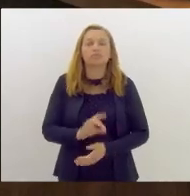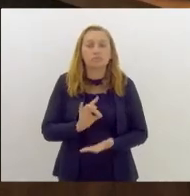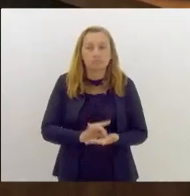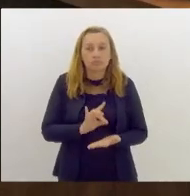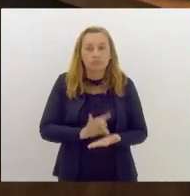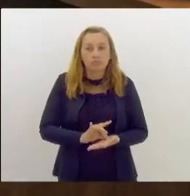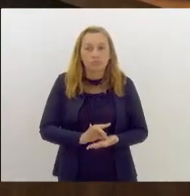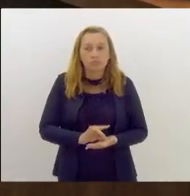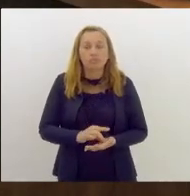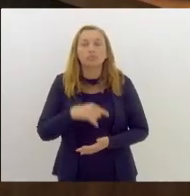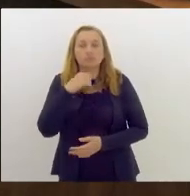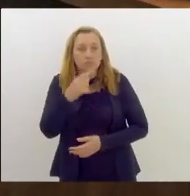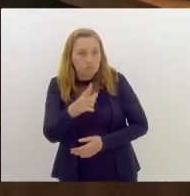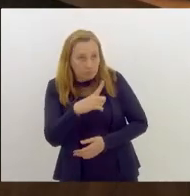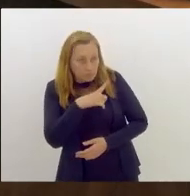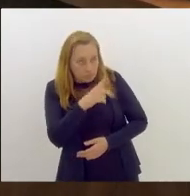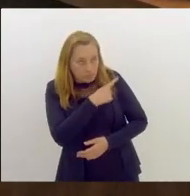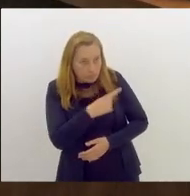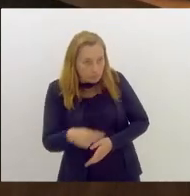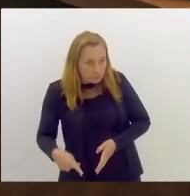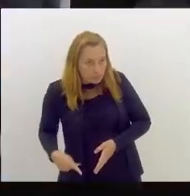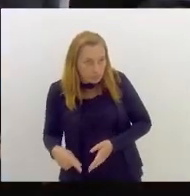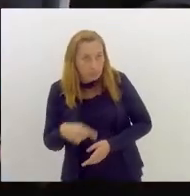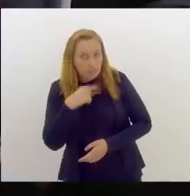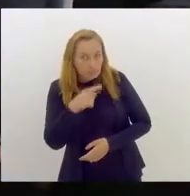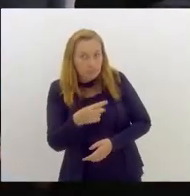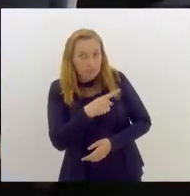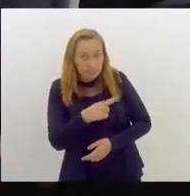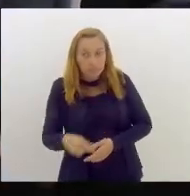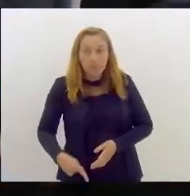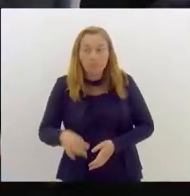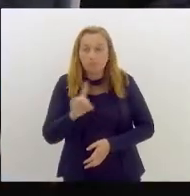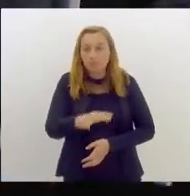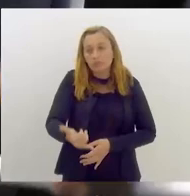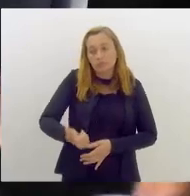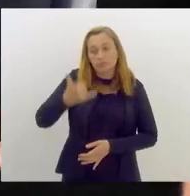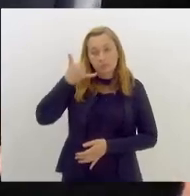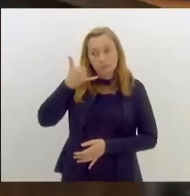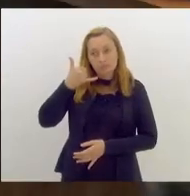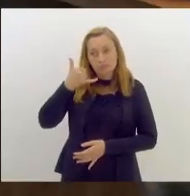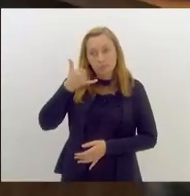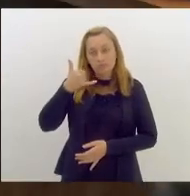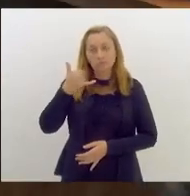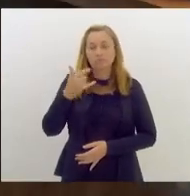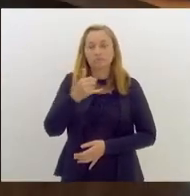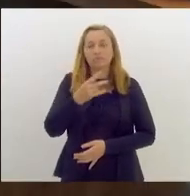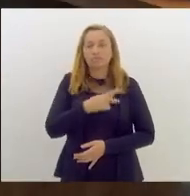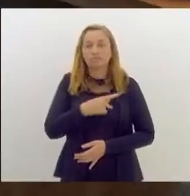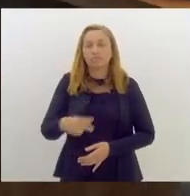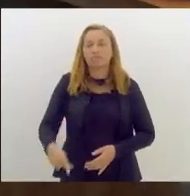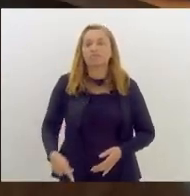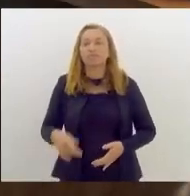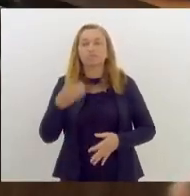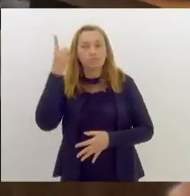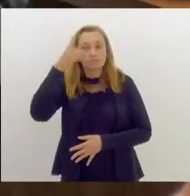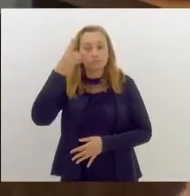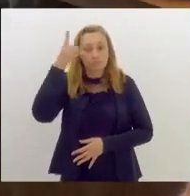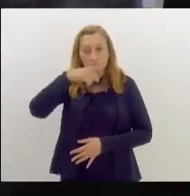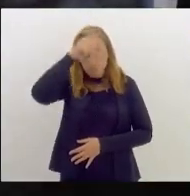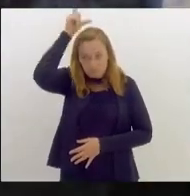quando tem dúvida Não na verdade a dúvida é só Telefonar Presidente não é porque ele presidiu logo